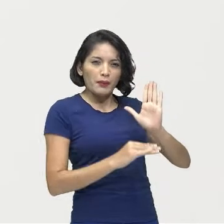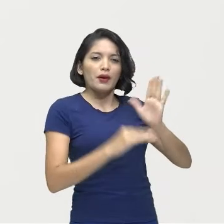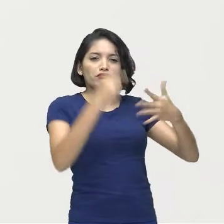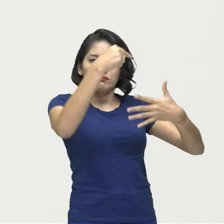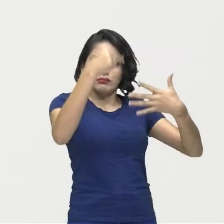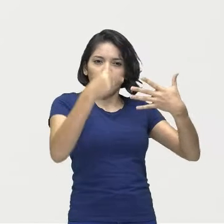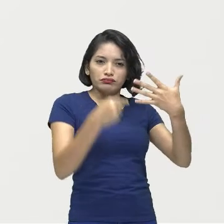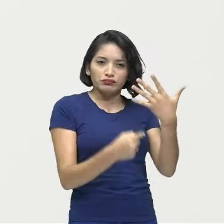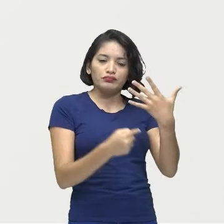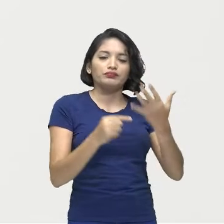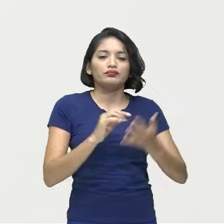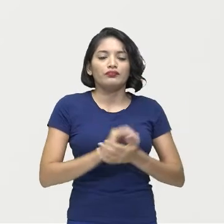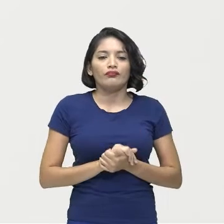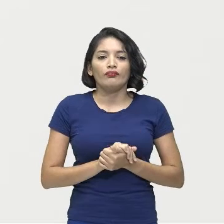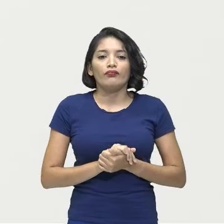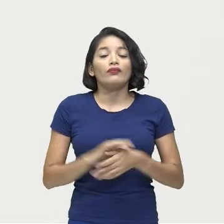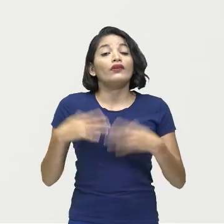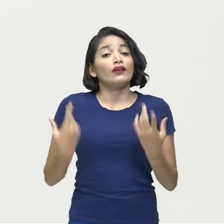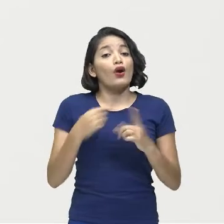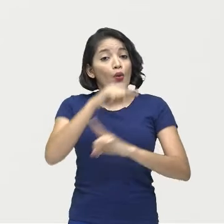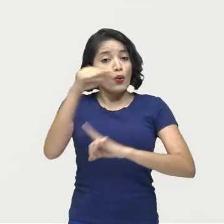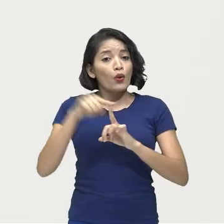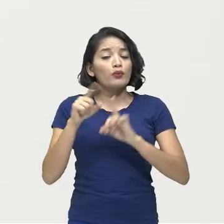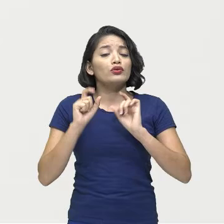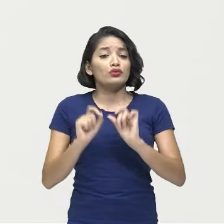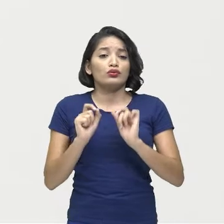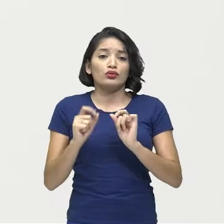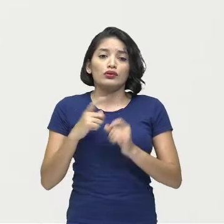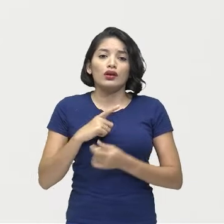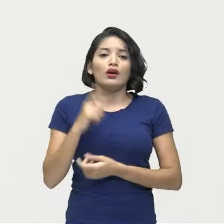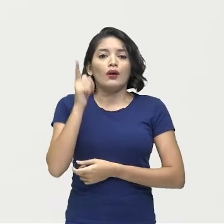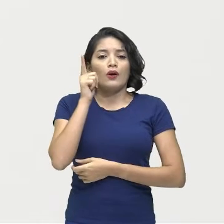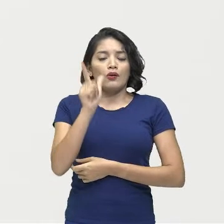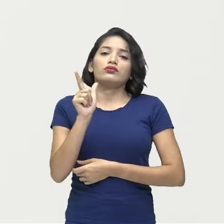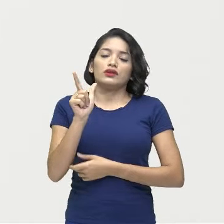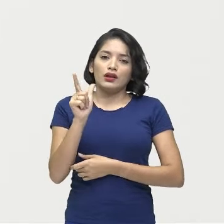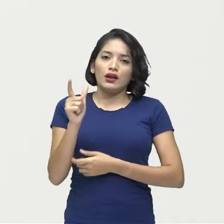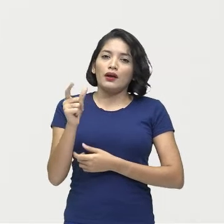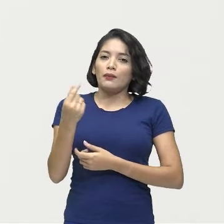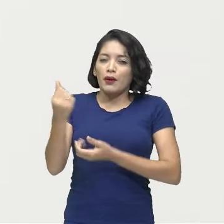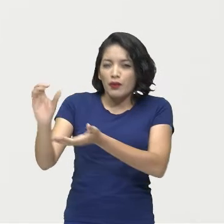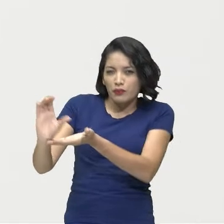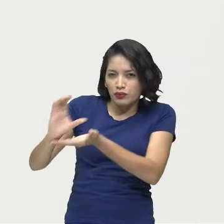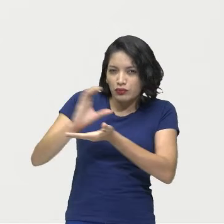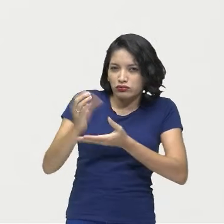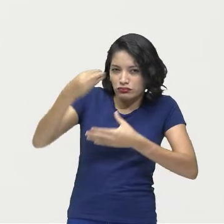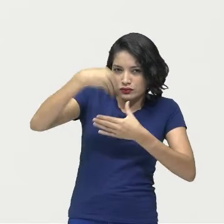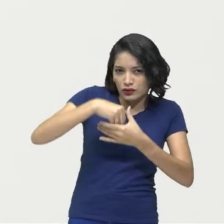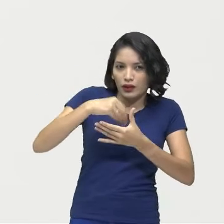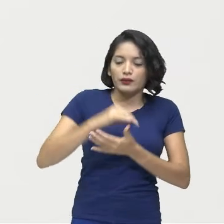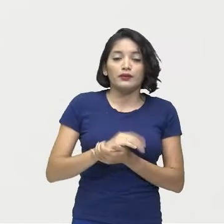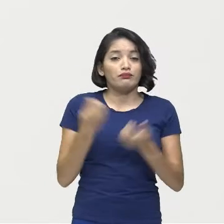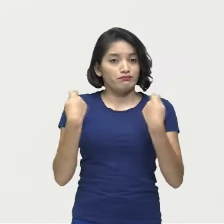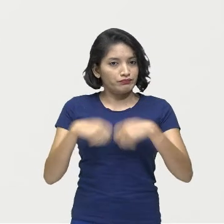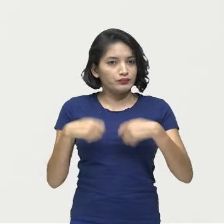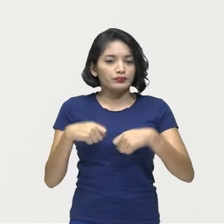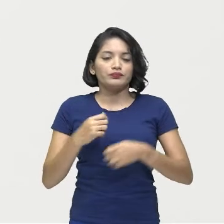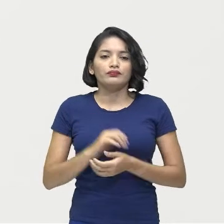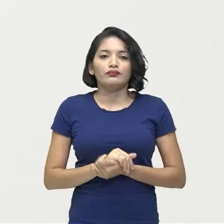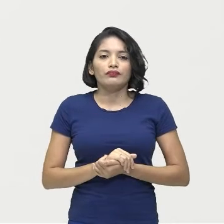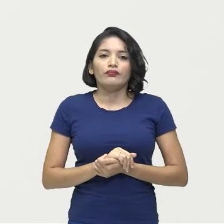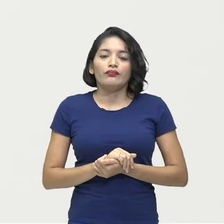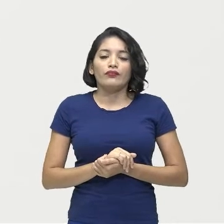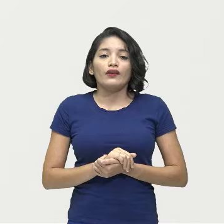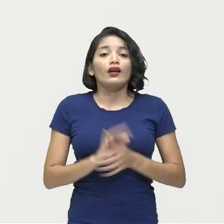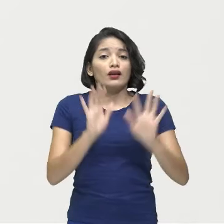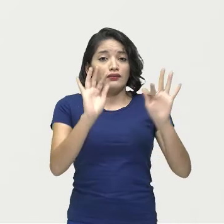caráter capitalista. O objetivo, normalizar o abastecimento interno. Então, essa ação foi necessária, ok? Acabar com a